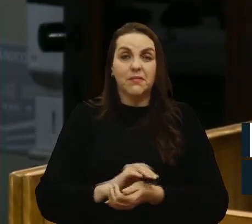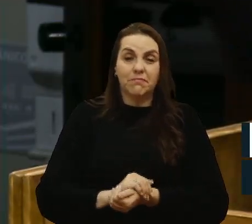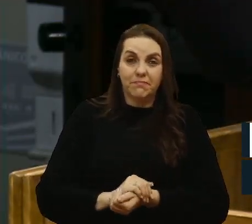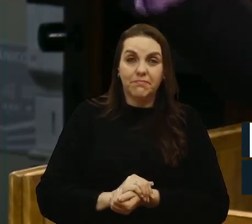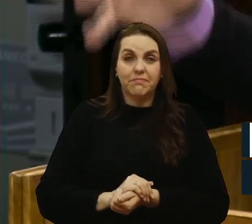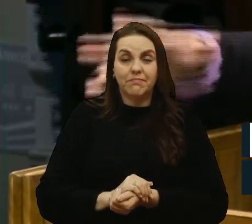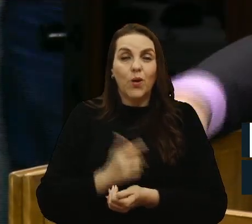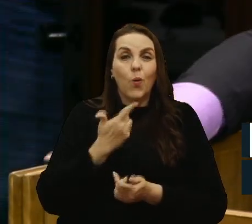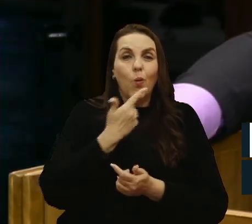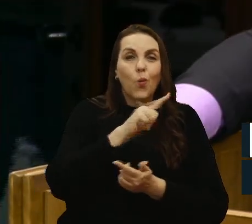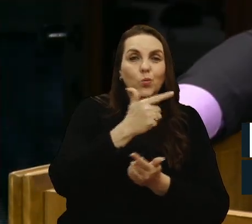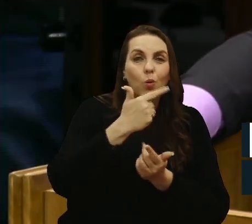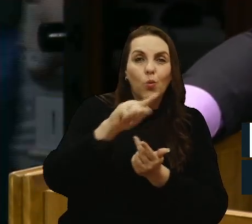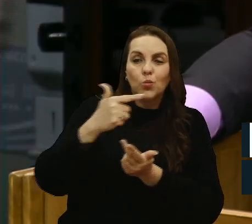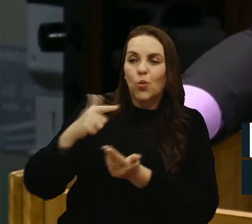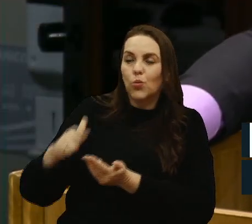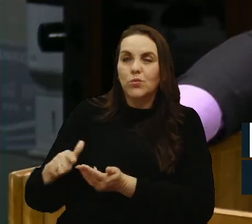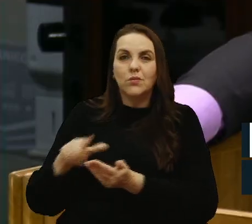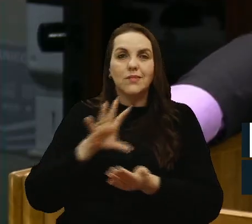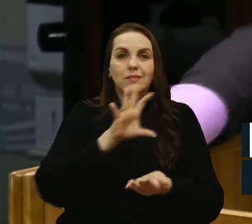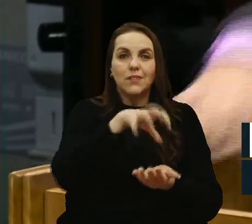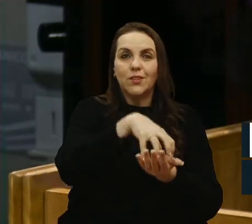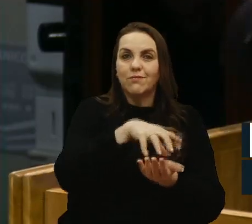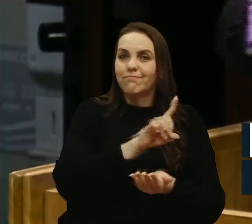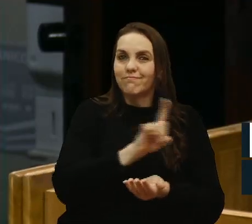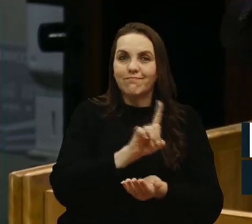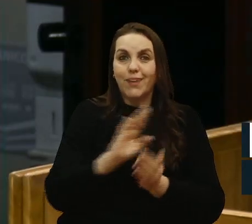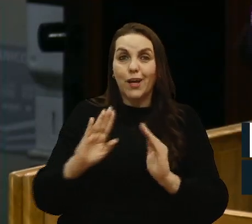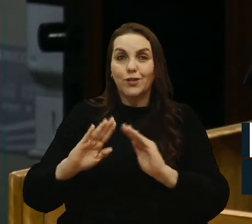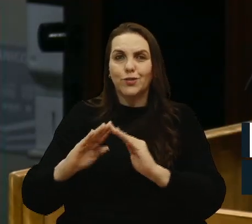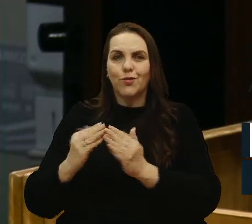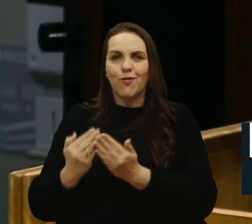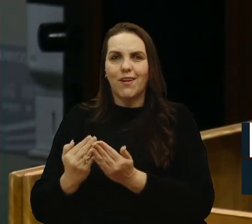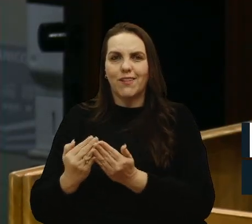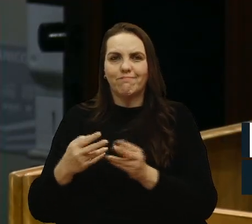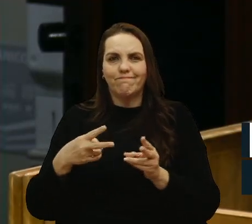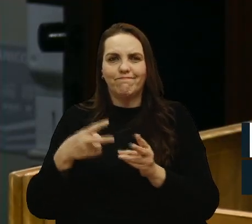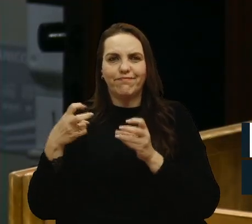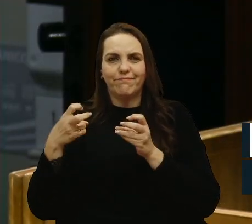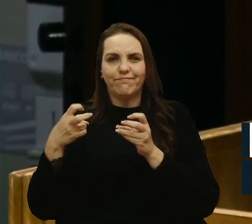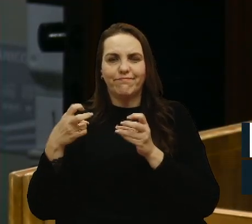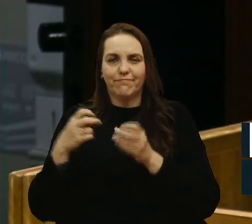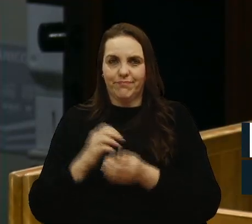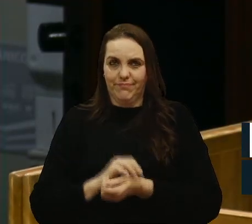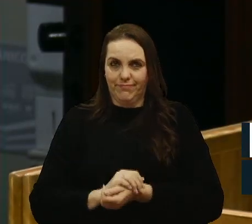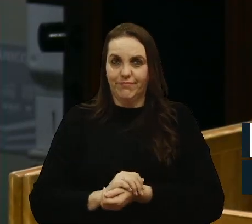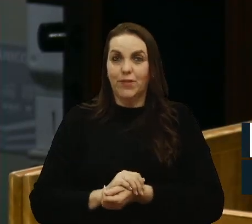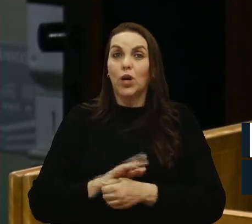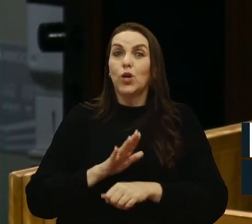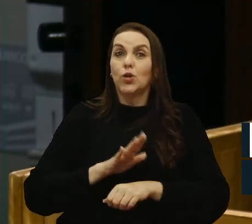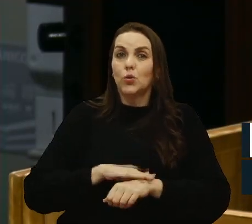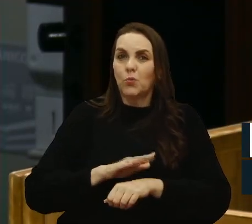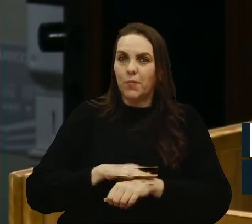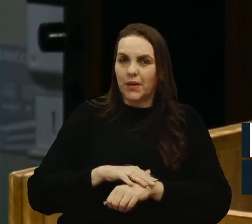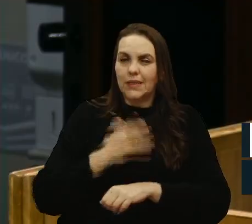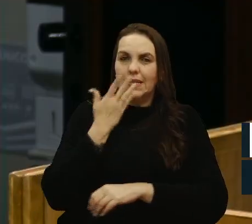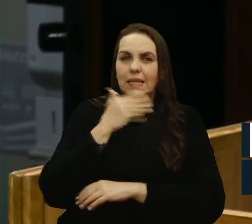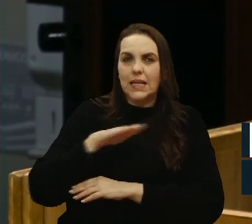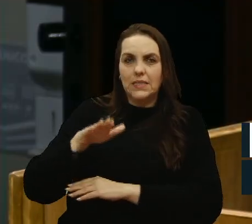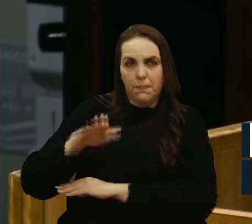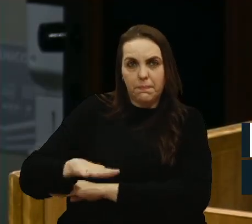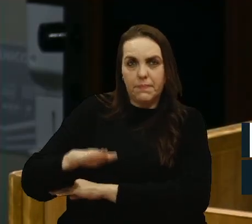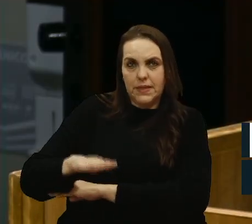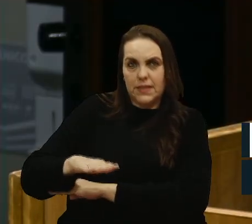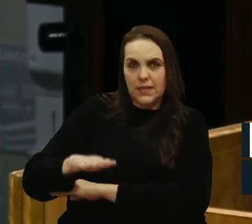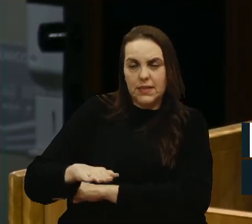é outro setor do Estado, é a escola. Quando essa criança, e eu estou falando das crianças menores, tanto